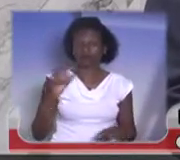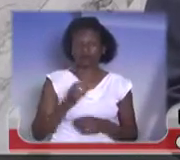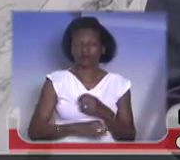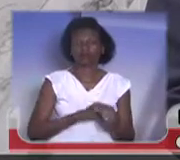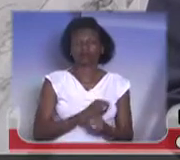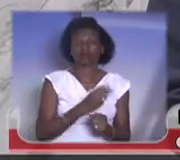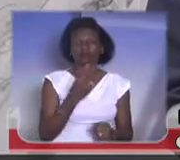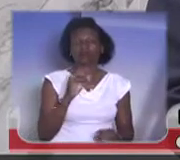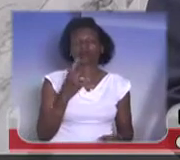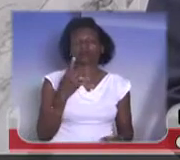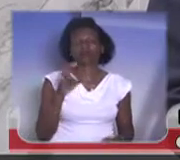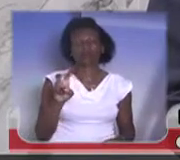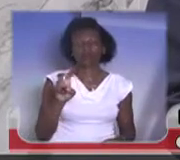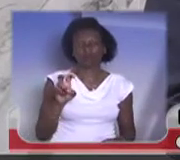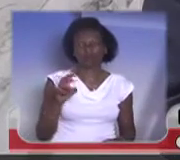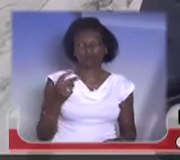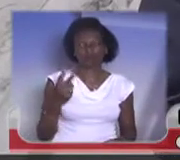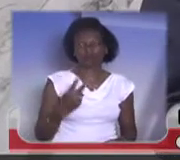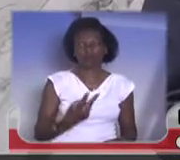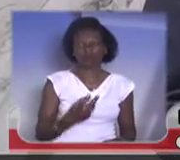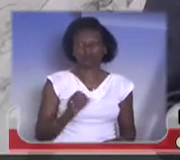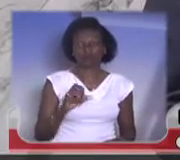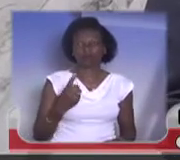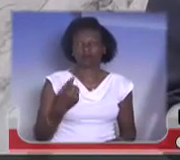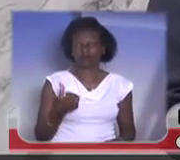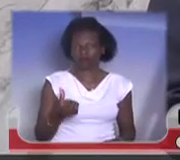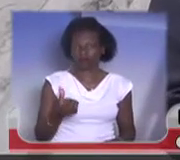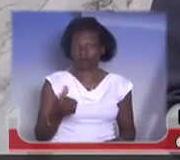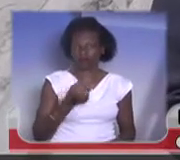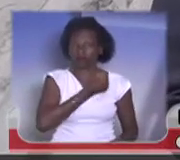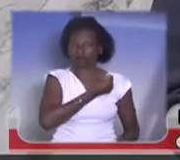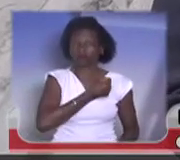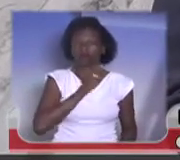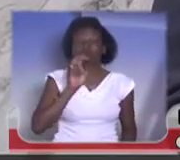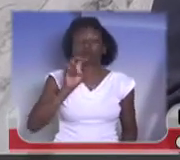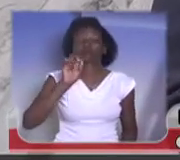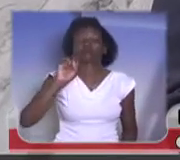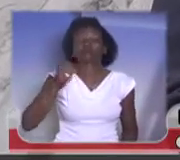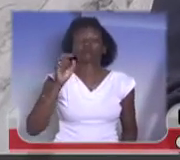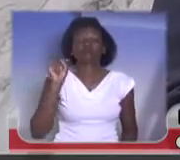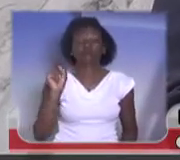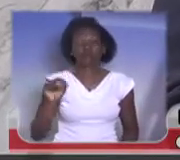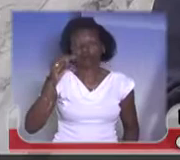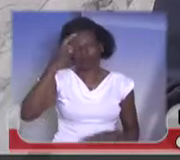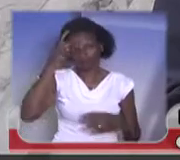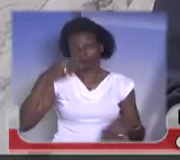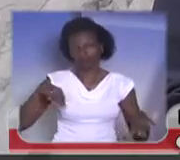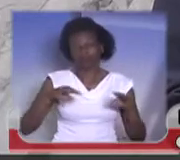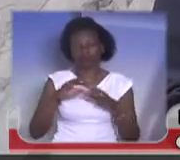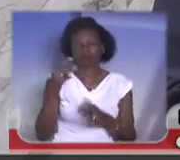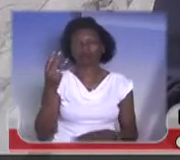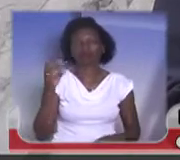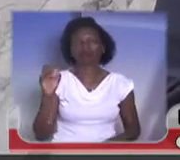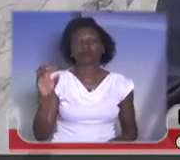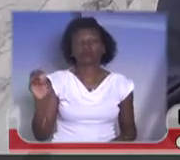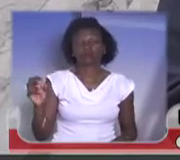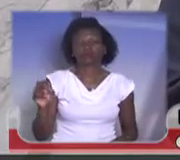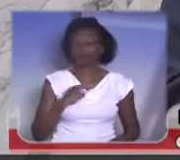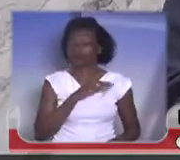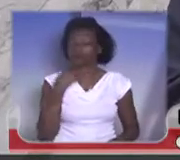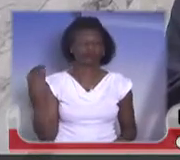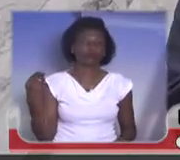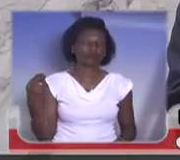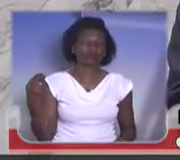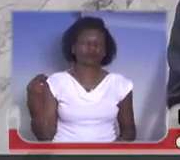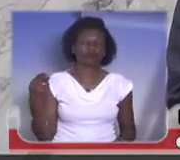2016 o número de 58 mil pessoas 58 mil e 300 pessoas mortas